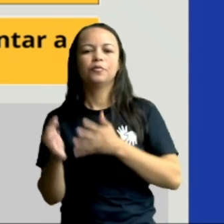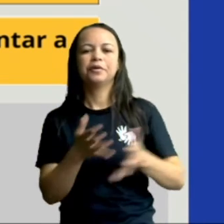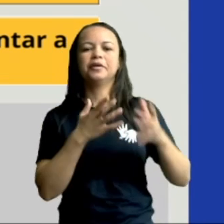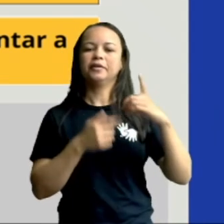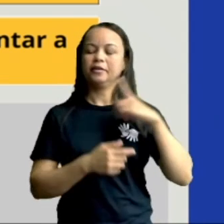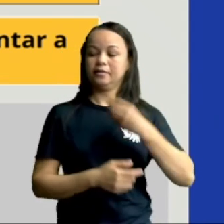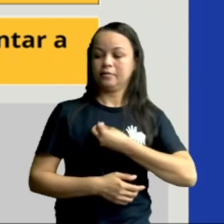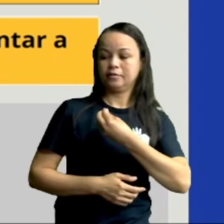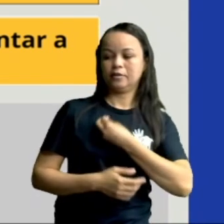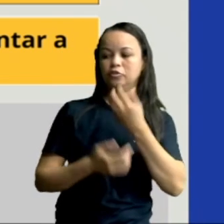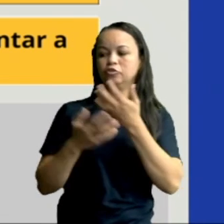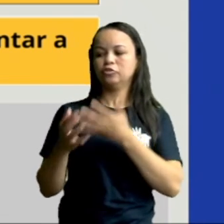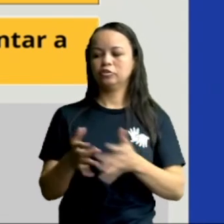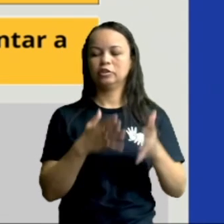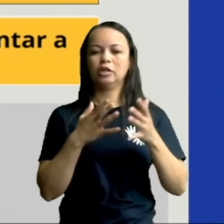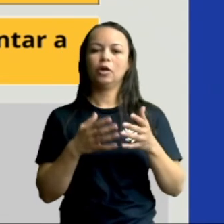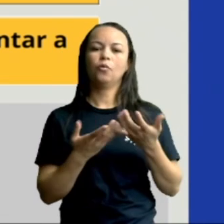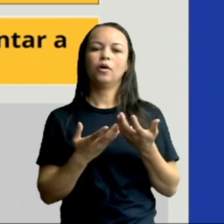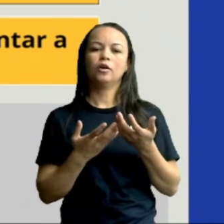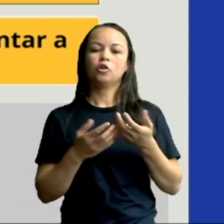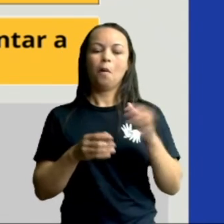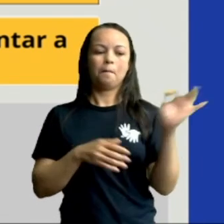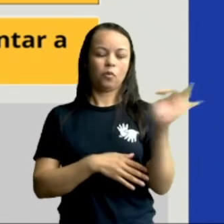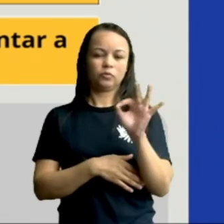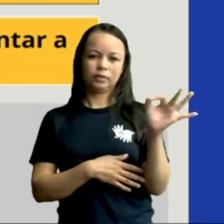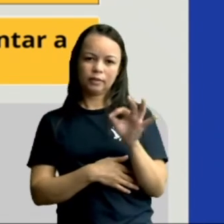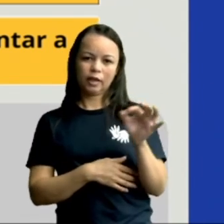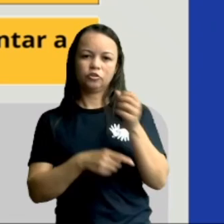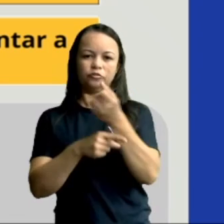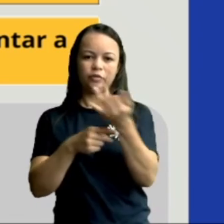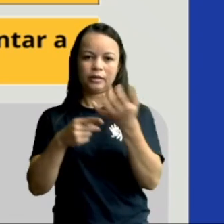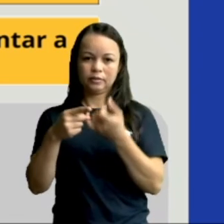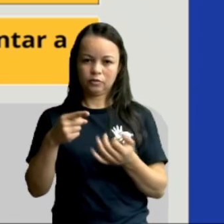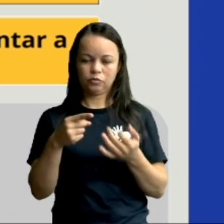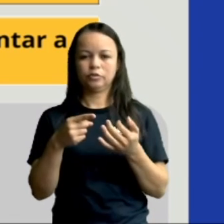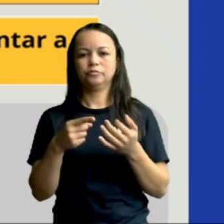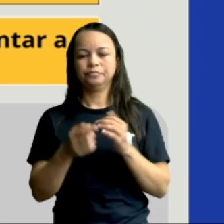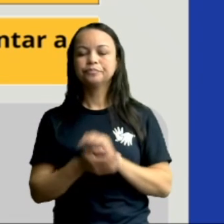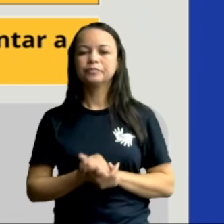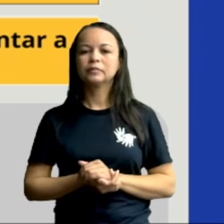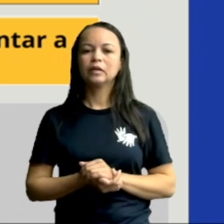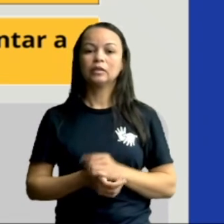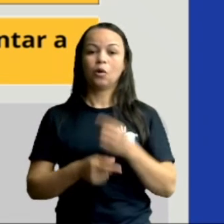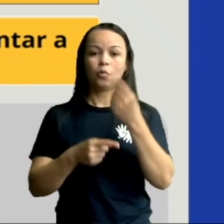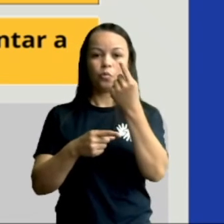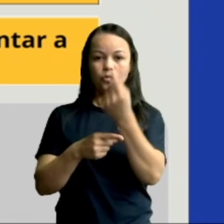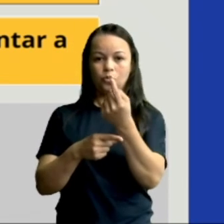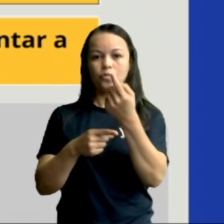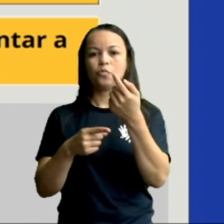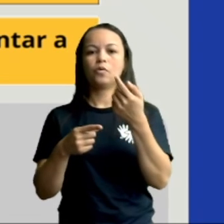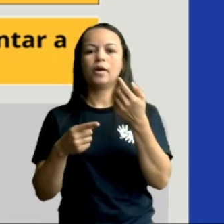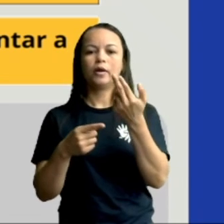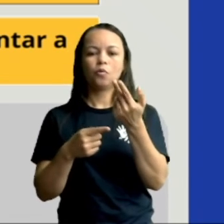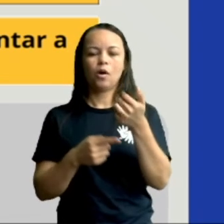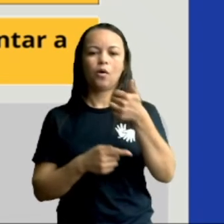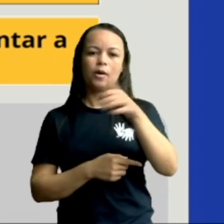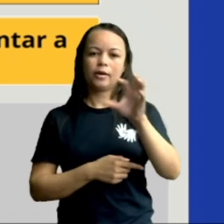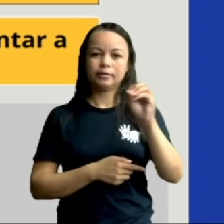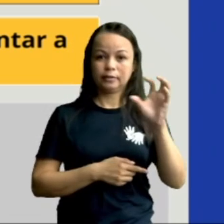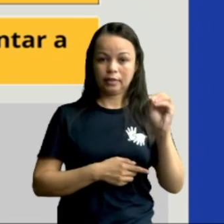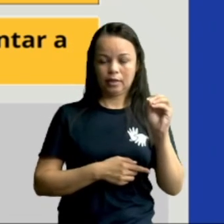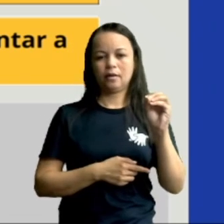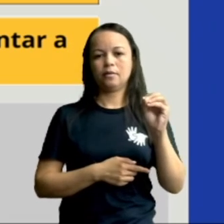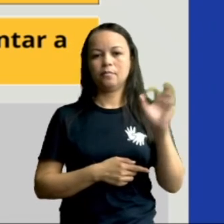algumas porcentagens e suas frações equivalentes, tá? Então, 1 é igual a 100%, que é o